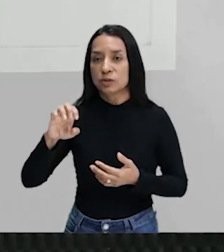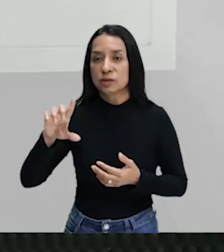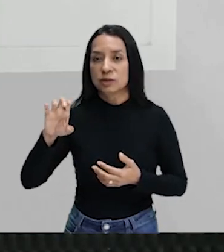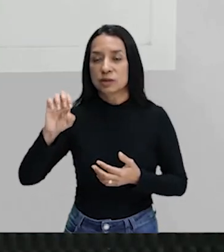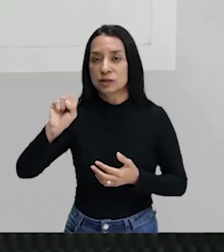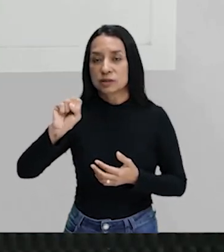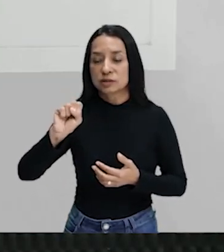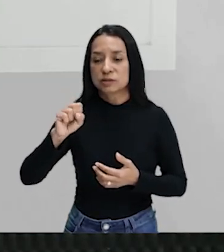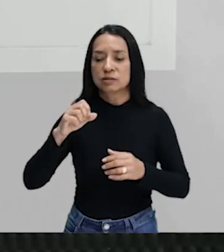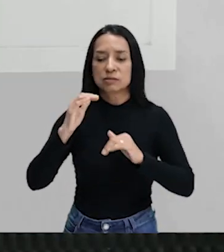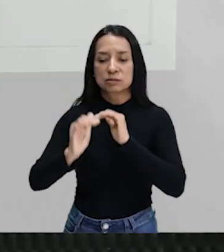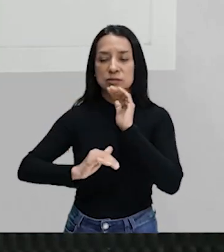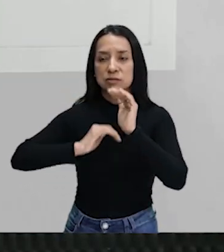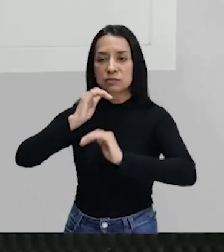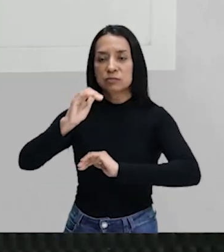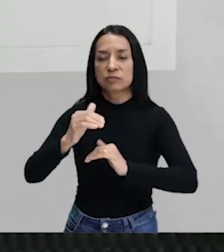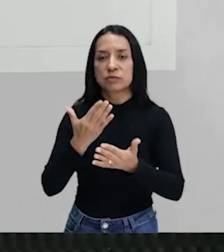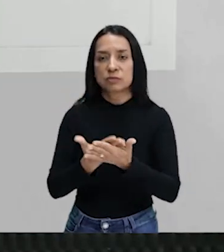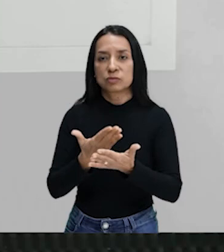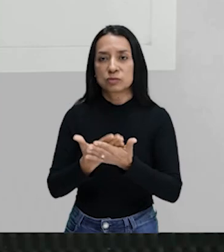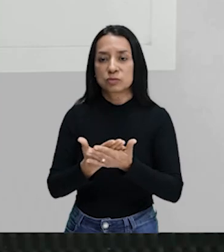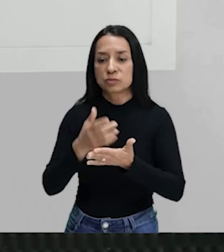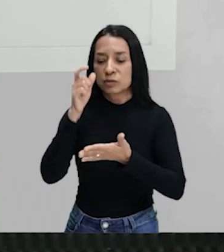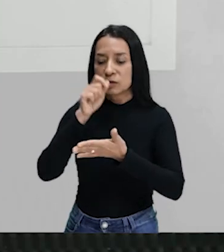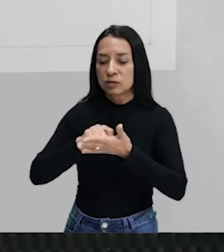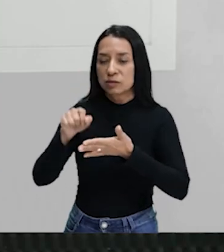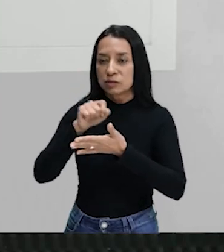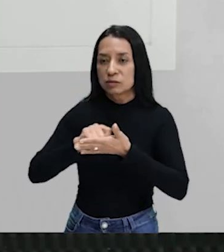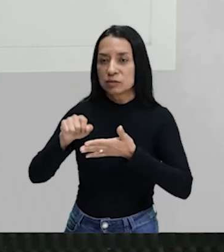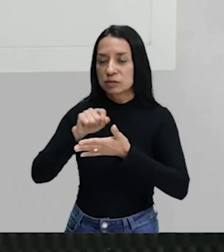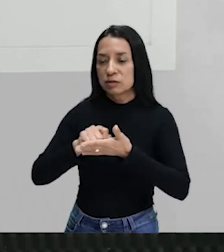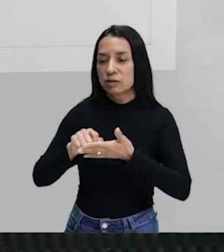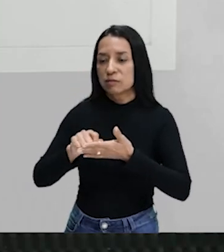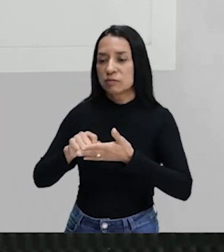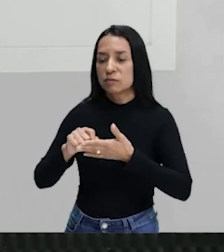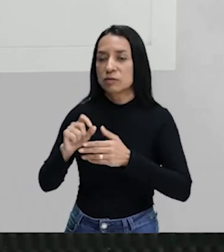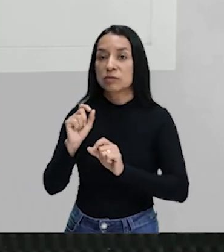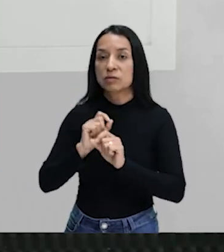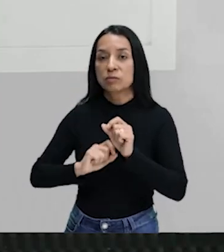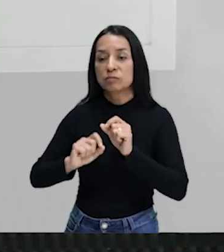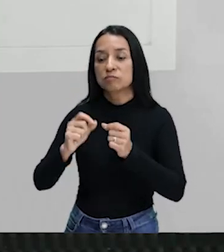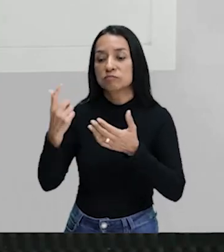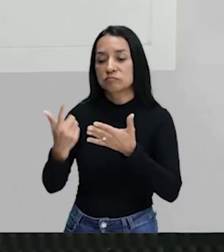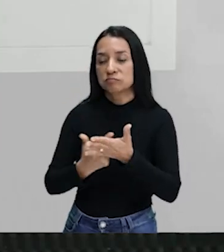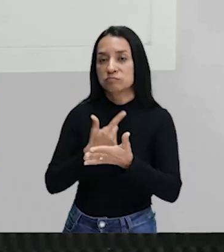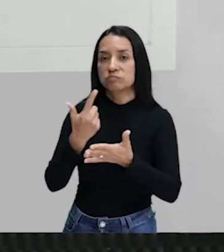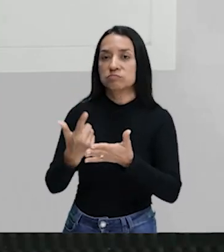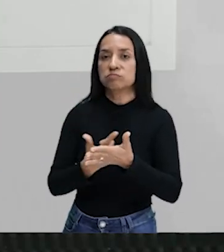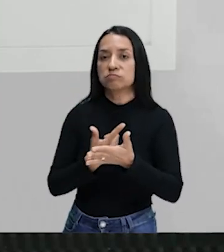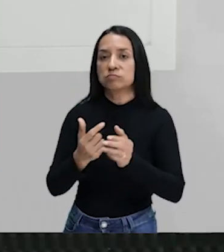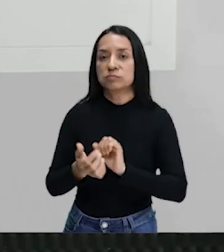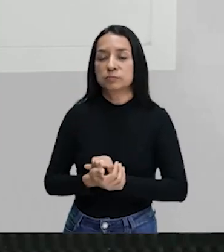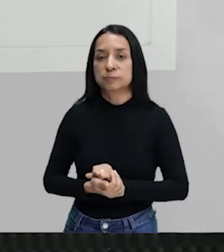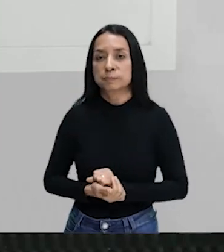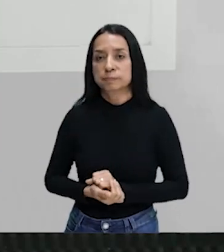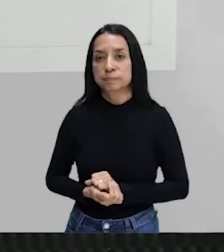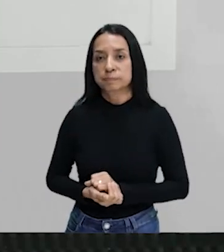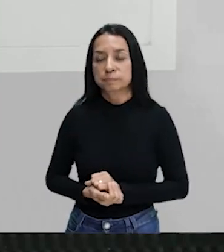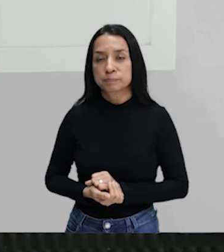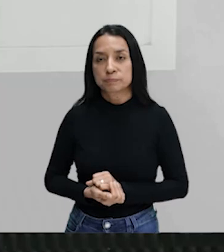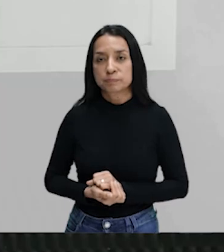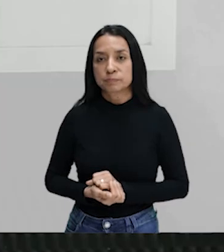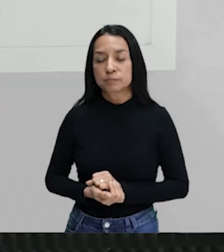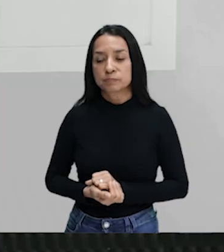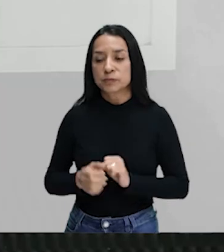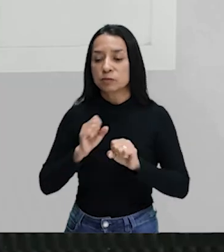aqui, ele vai escrever uma obra, né? Nós temos aqui, olha, o nosso querido Aristóteles, que é um